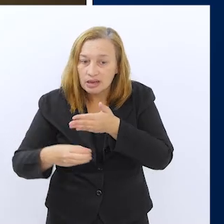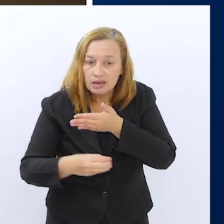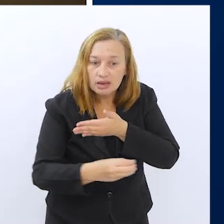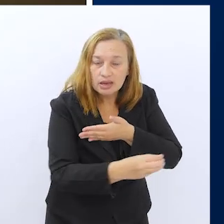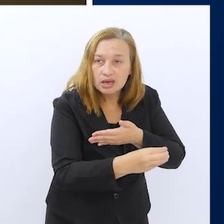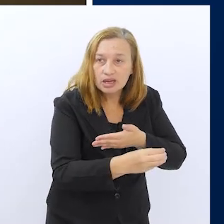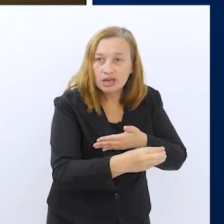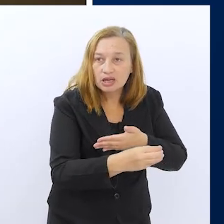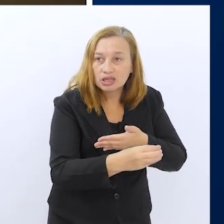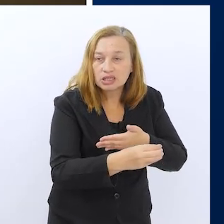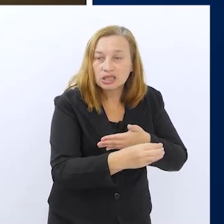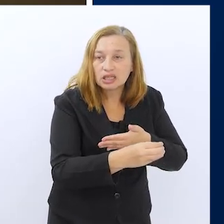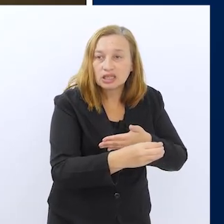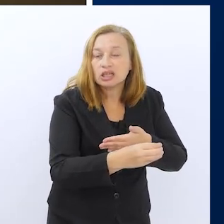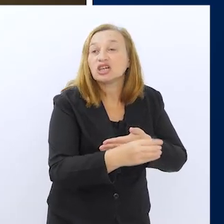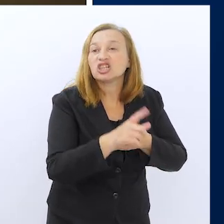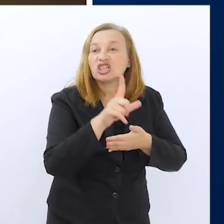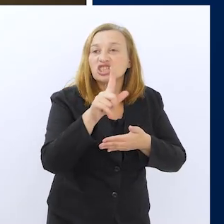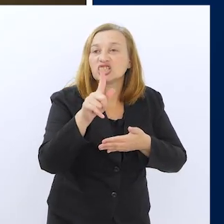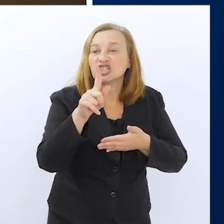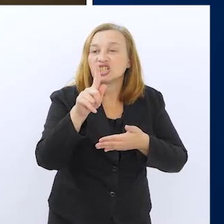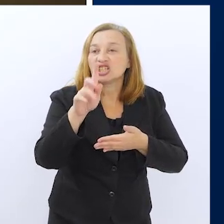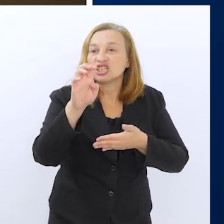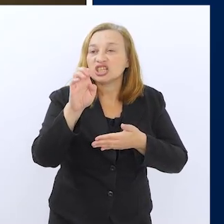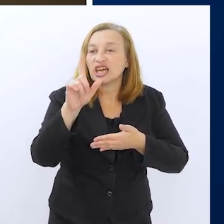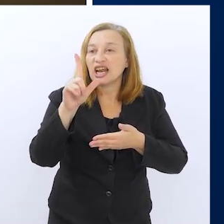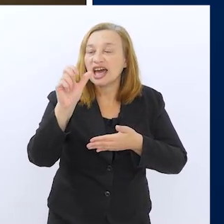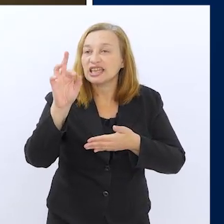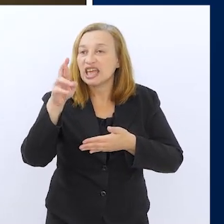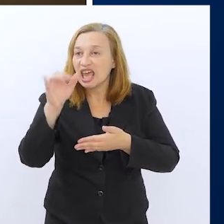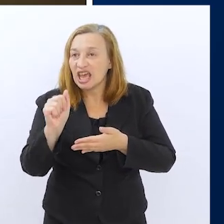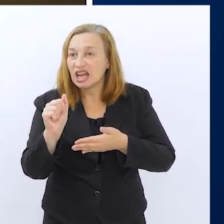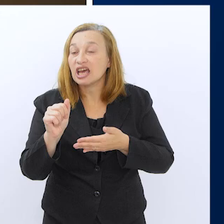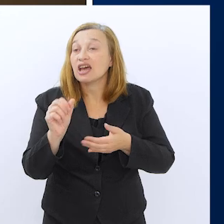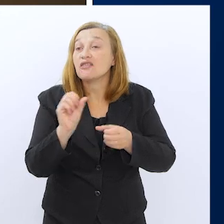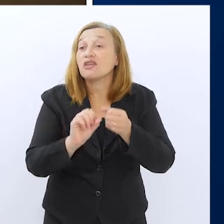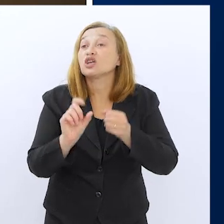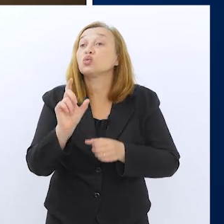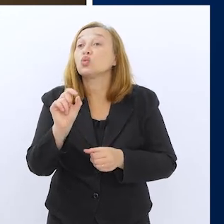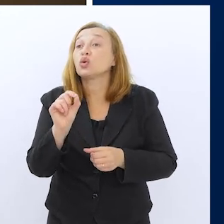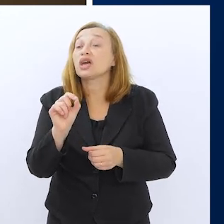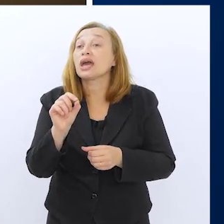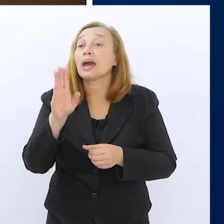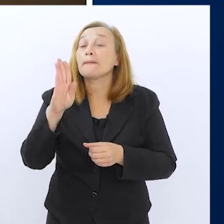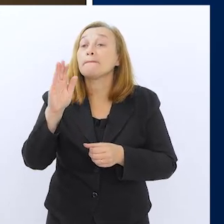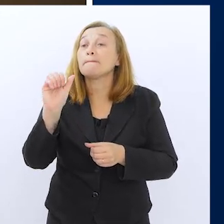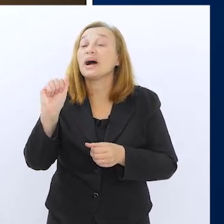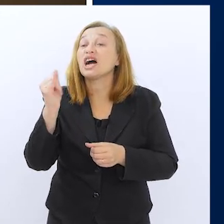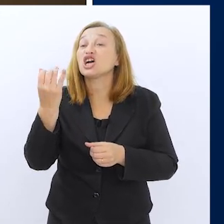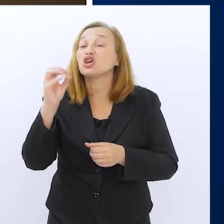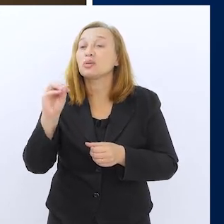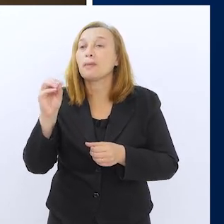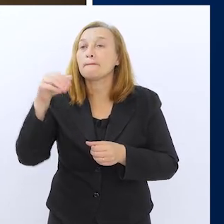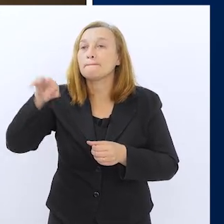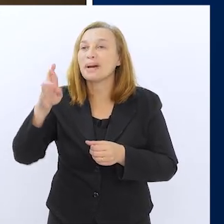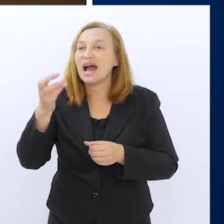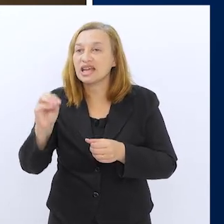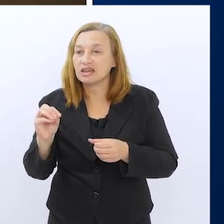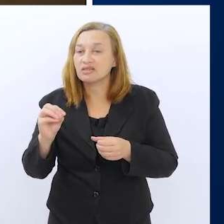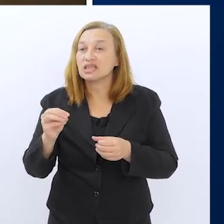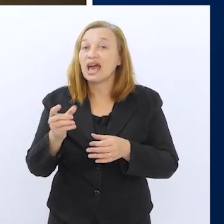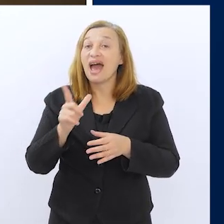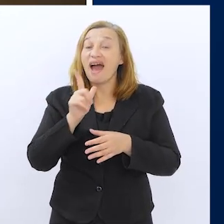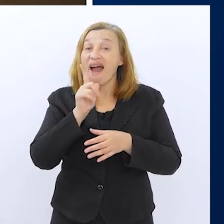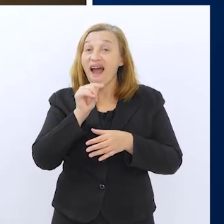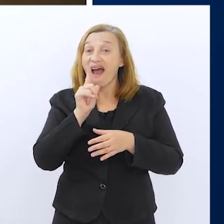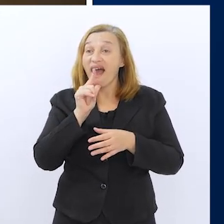vá para a geladeira, e aí da geladeira a gente coloca em banho-maria. Então, o banho-maria, o que que é?